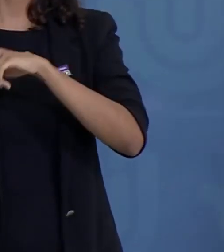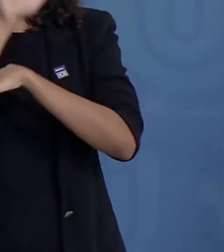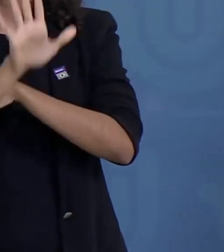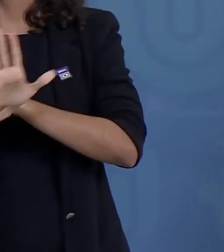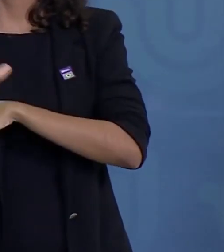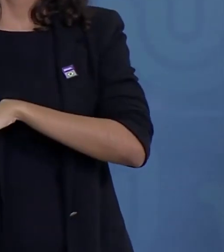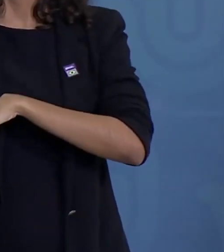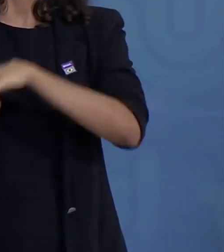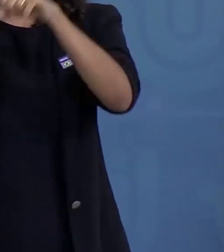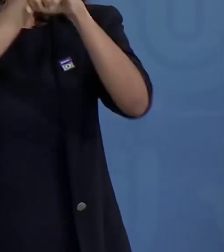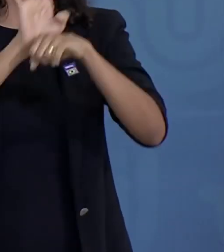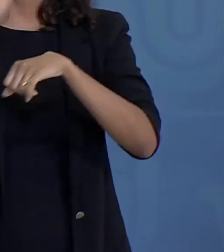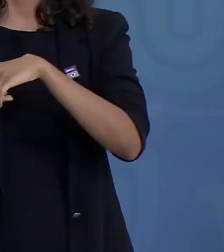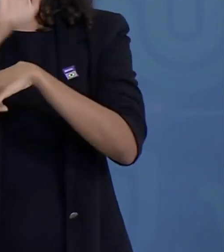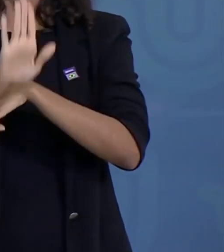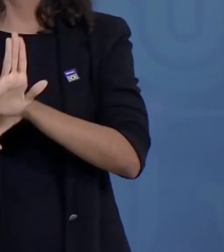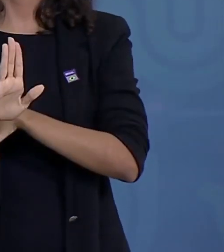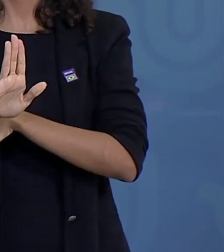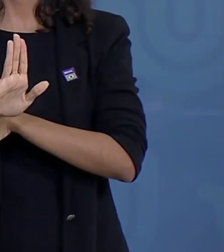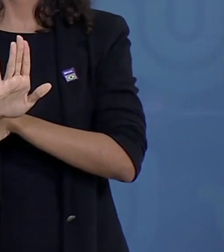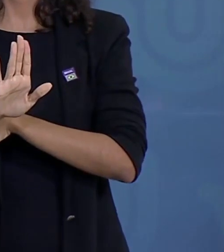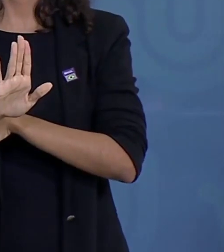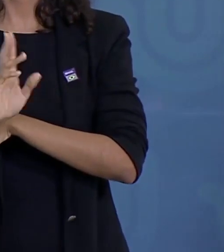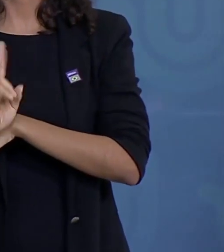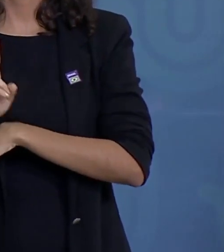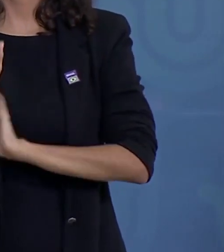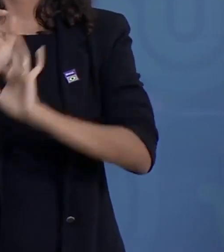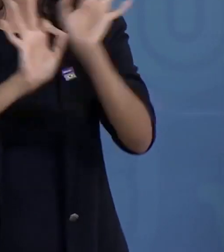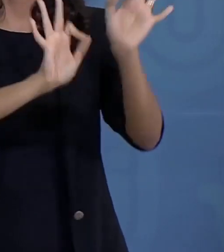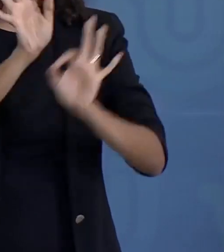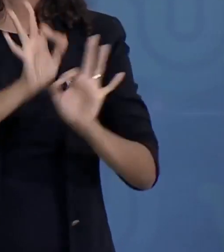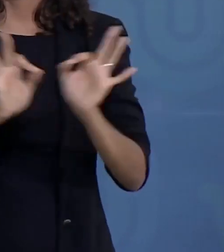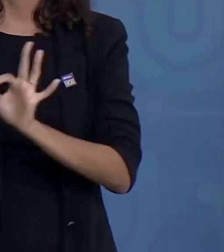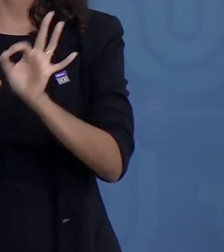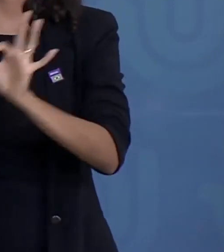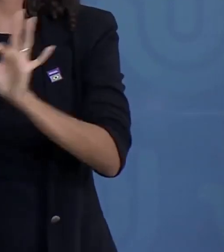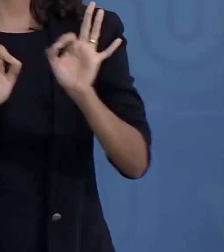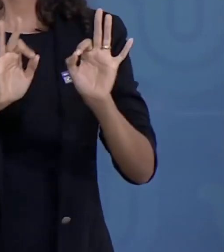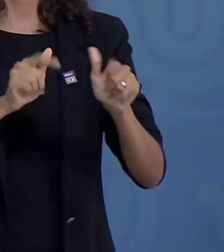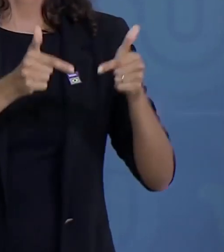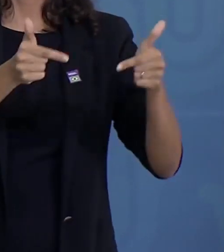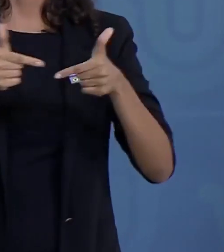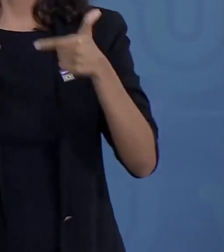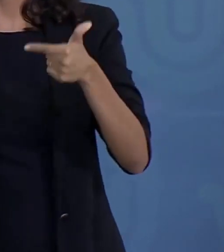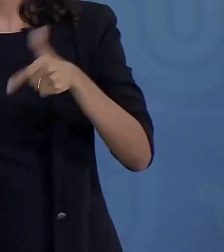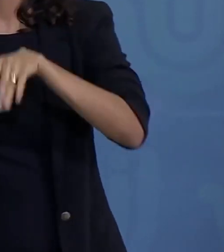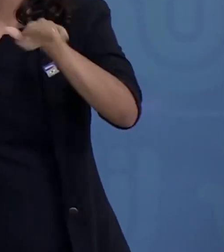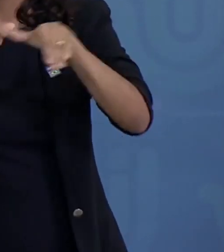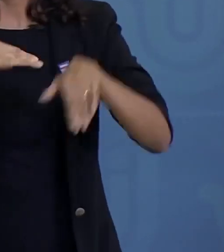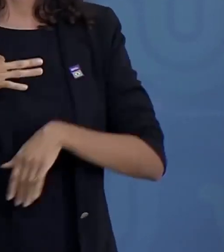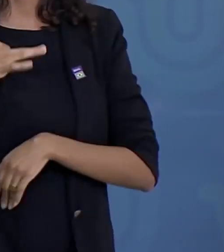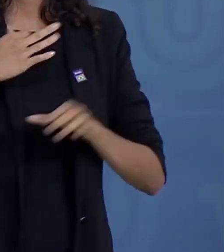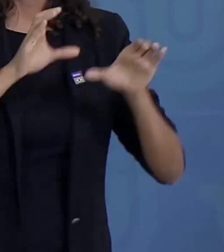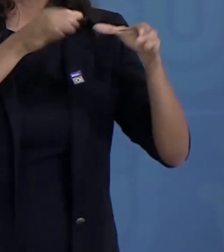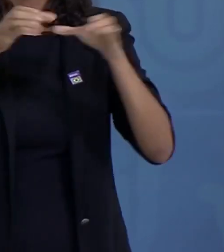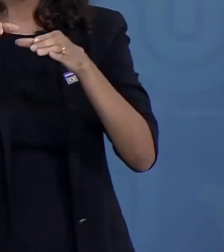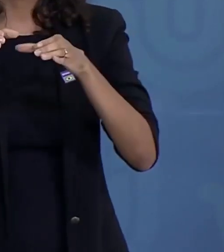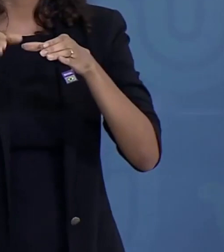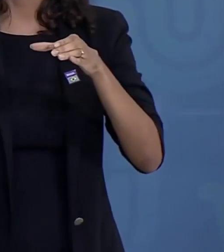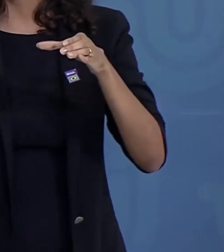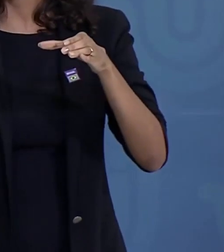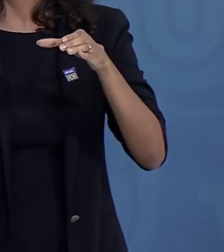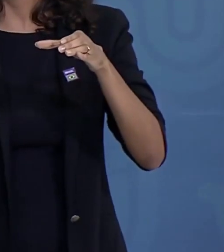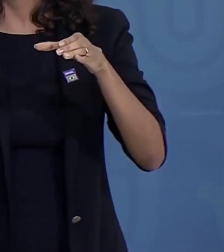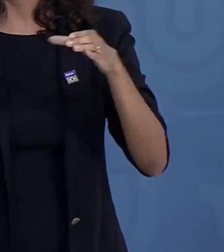os estados brasileiros, sempre organizando atividades que aproximem os voluntários de grupos de pessoas que precisam